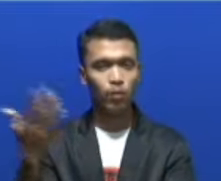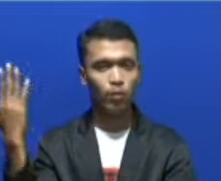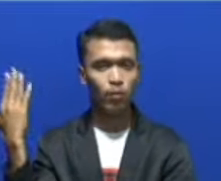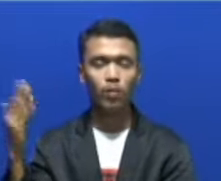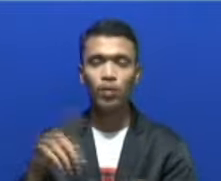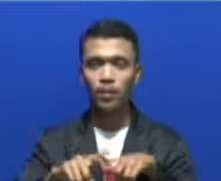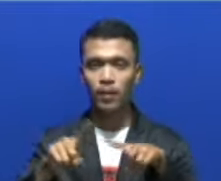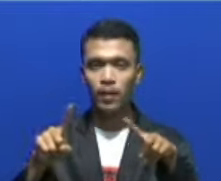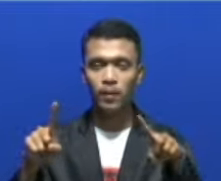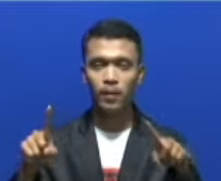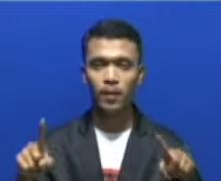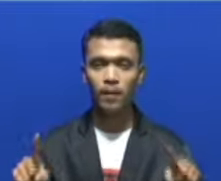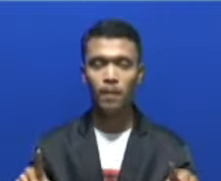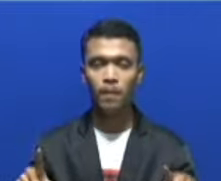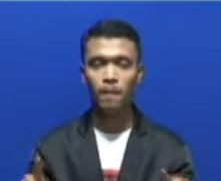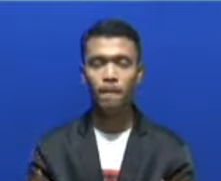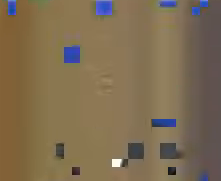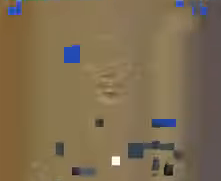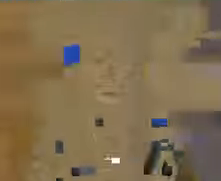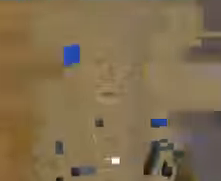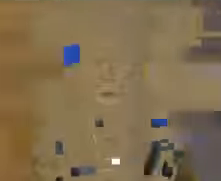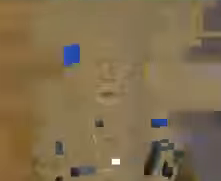mas bem exposição